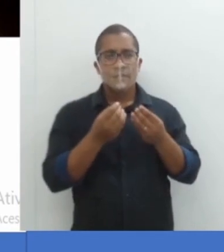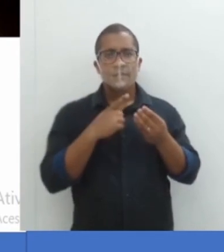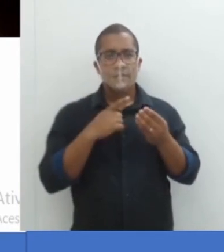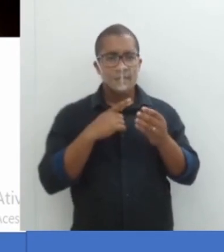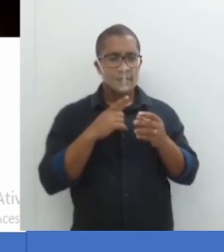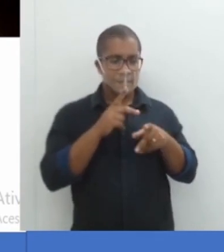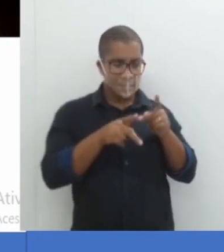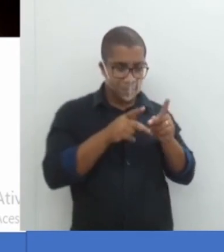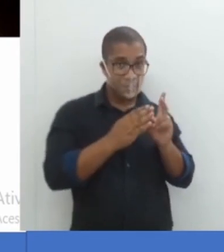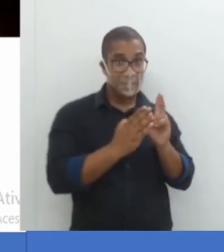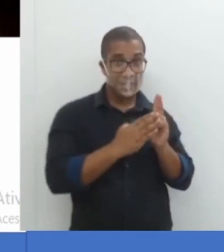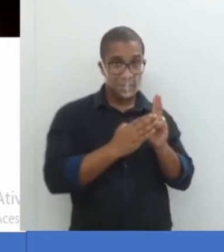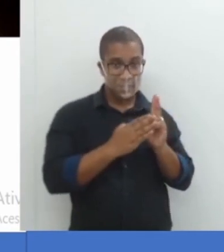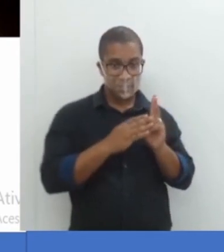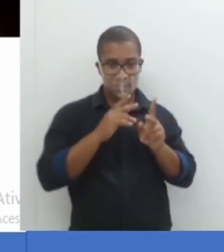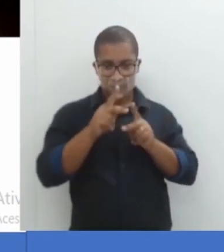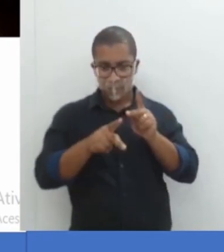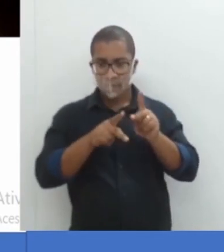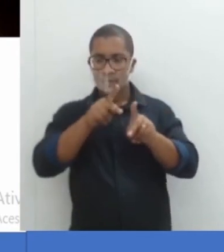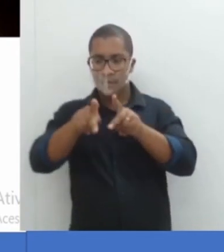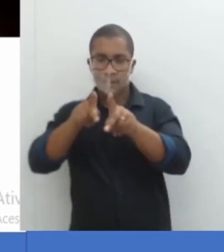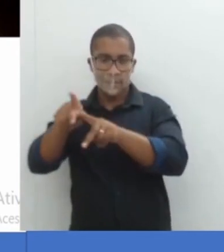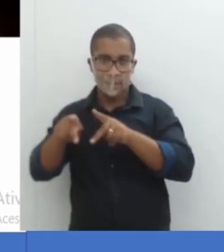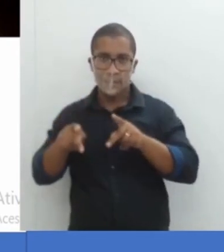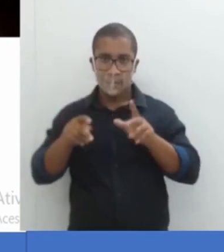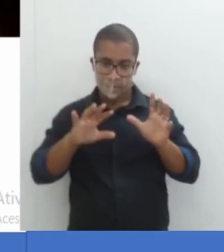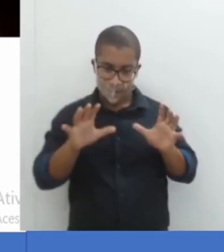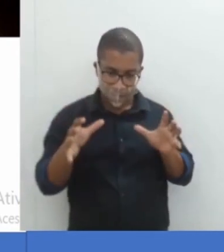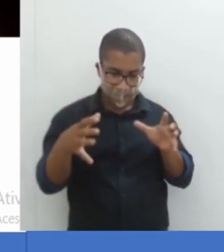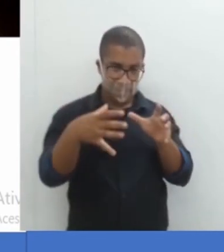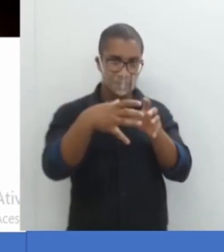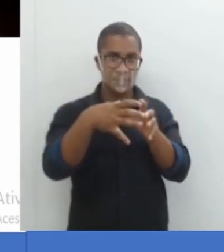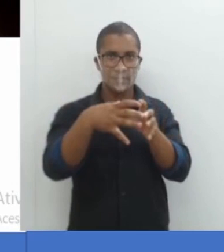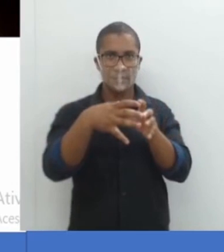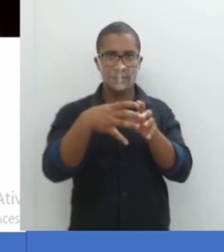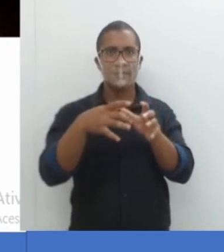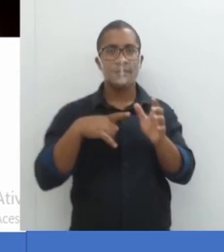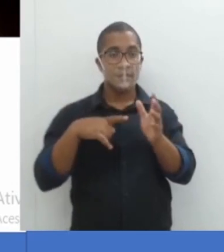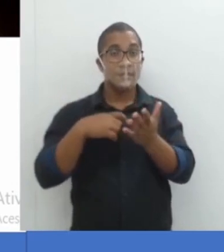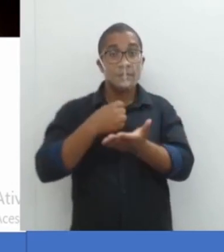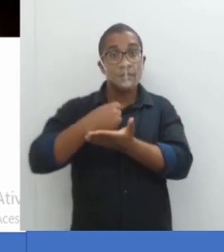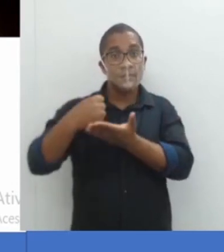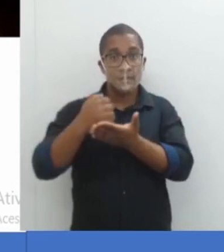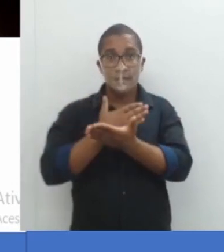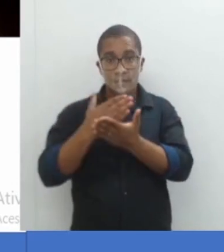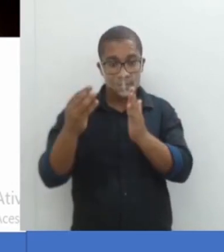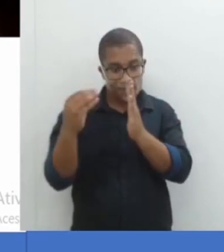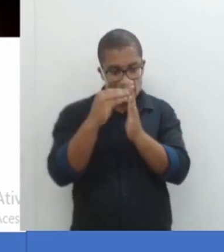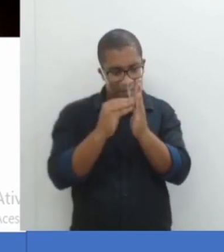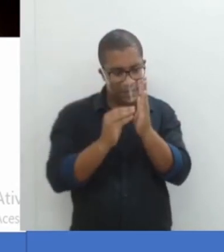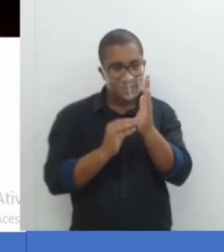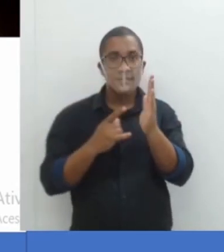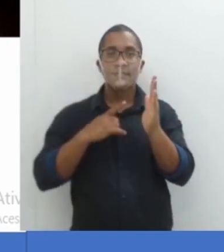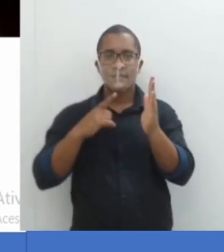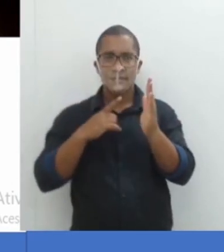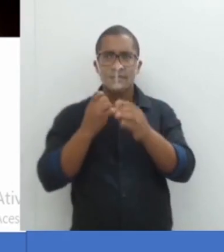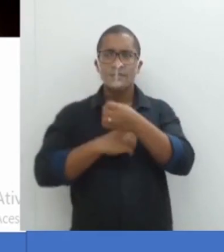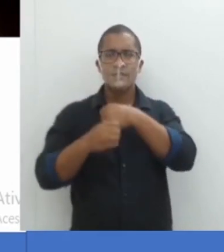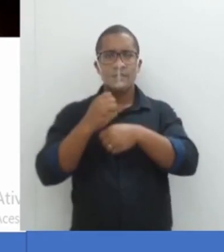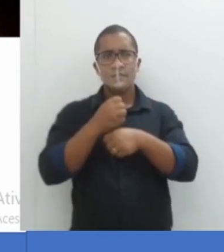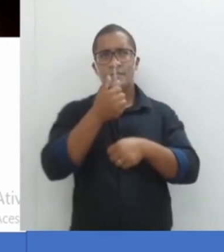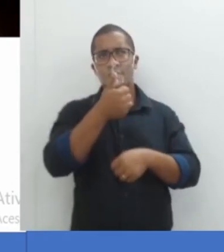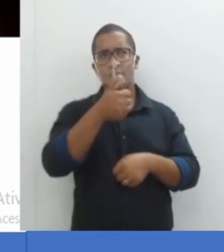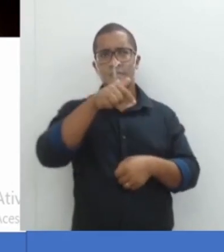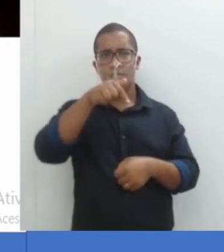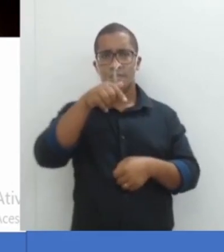diversos povos indígenas que habitavam na região. Documentos indicam que desde a década de